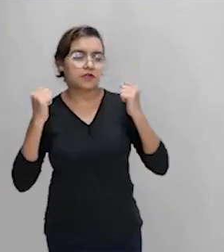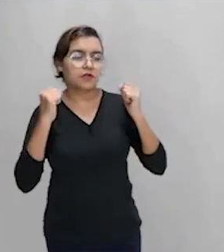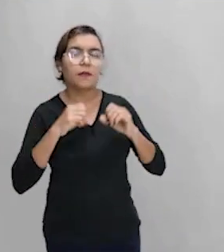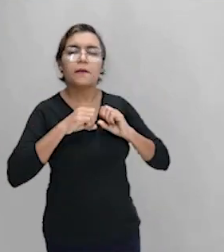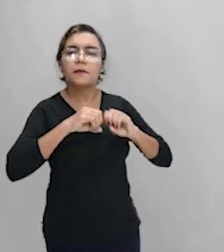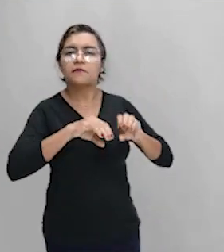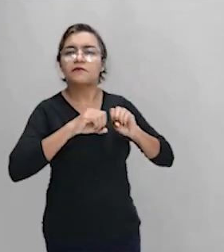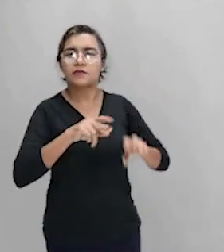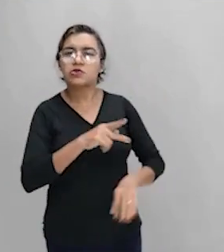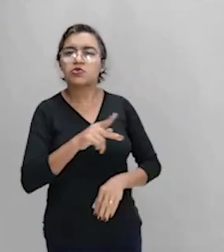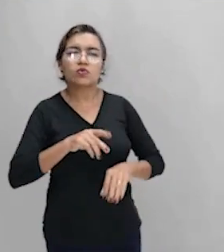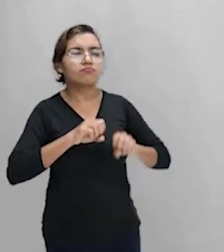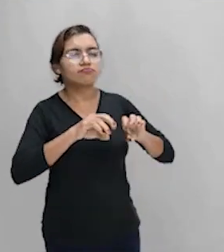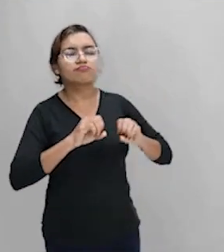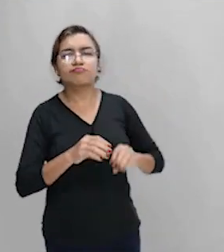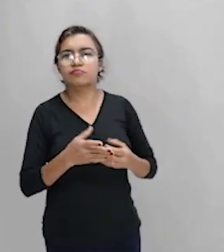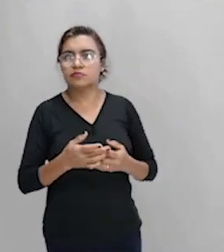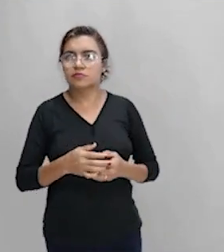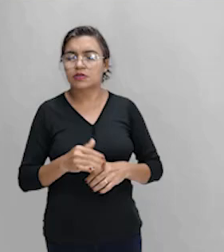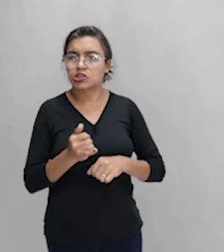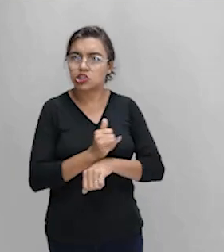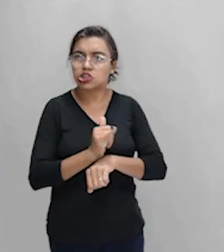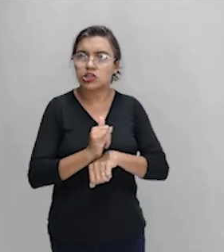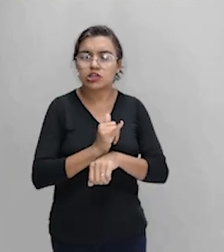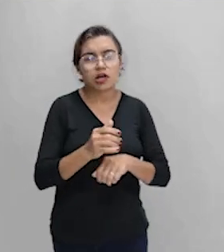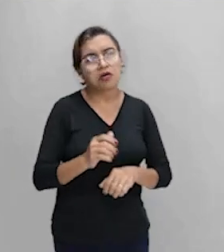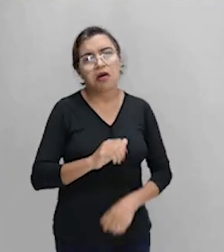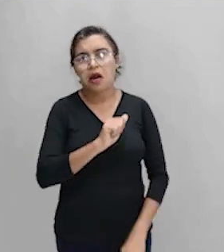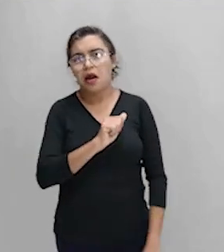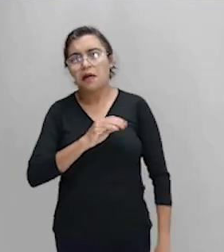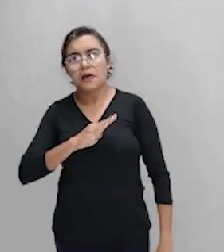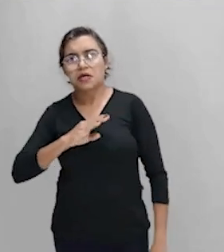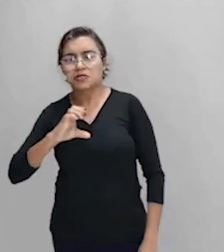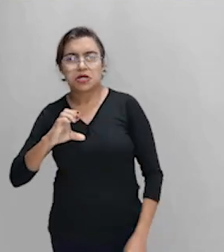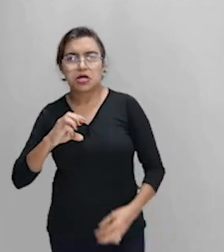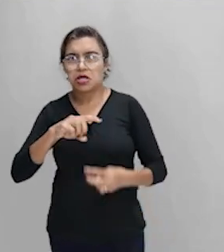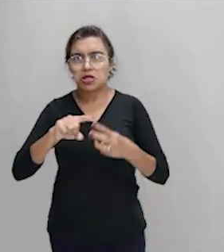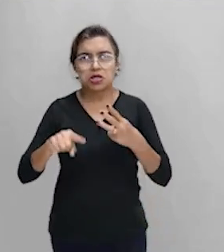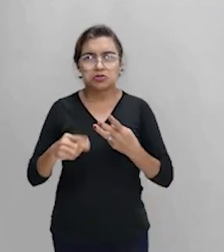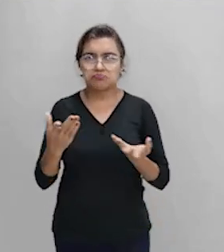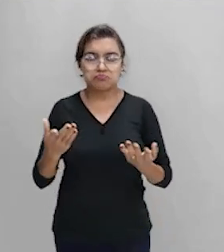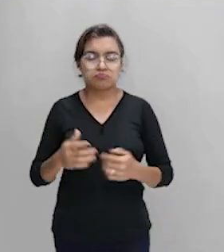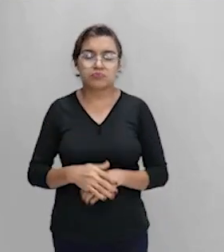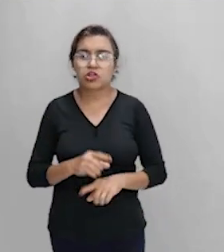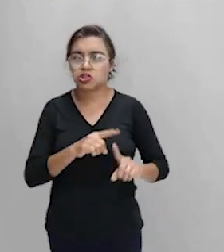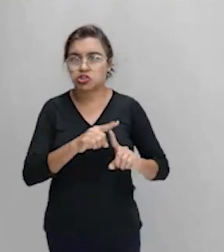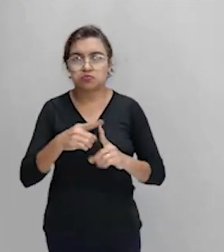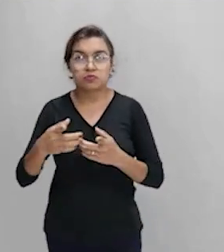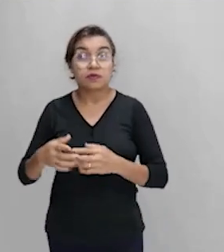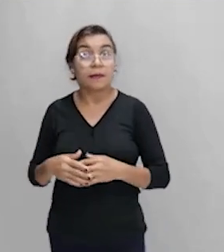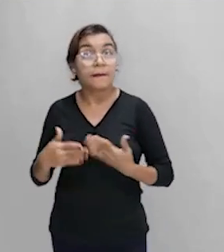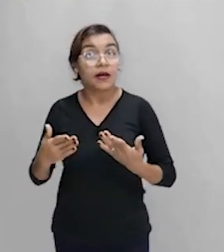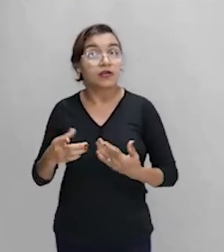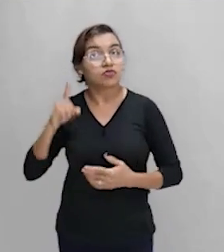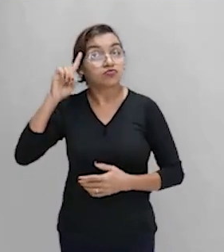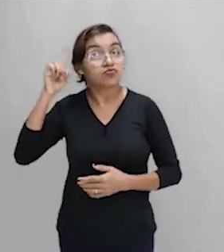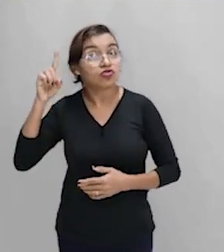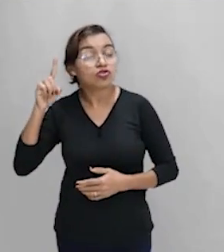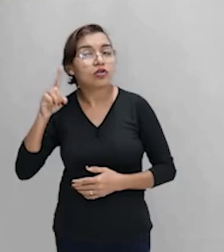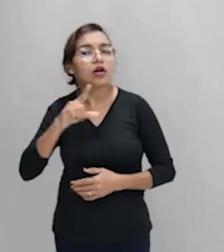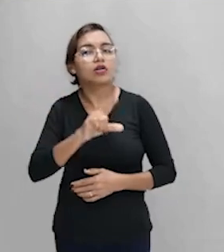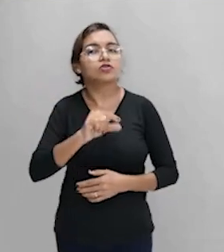a série. Ele vai dizer, monta ali série A, série B, série C, 3 séries, 2 séries, sei lá. Mas um dia tu vai